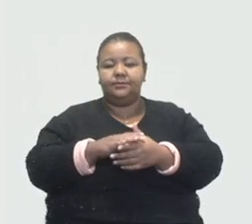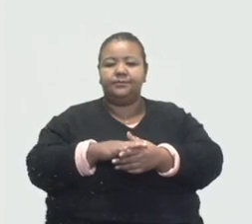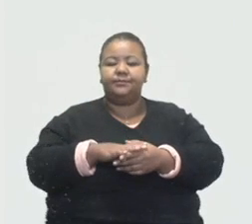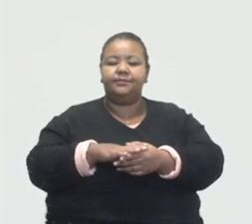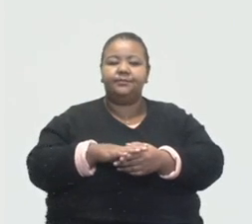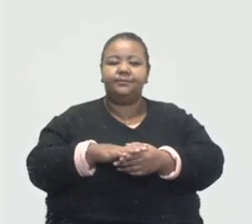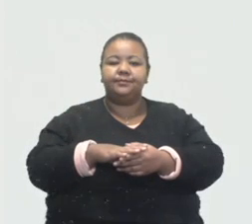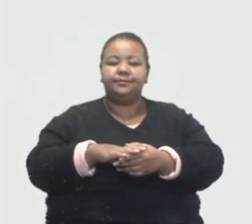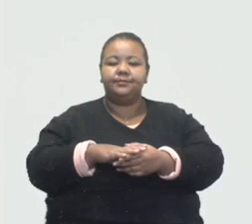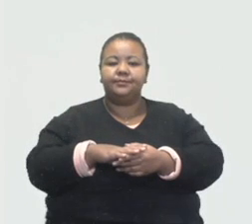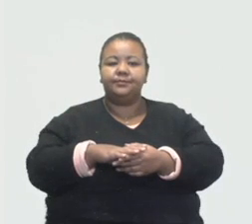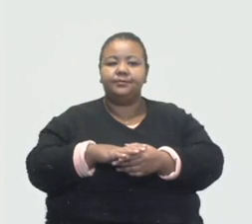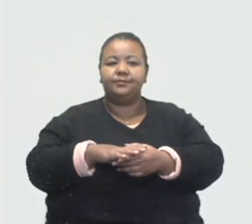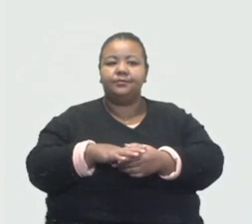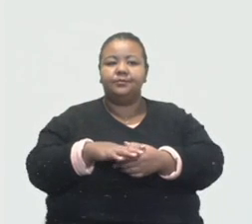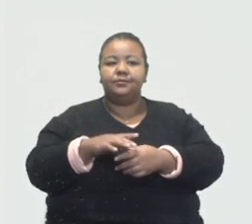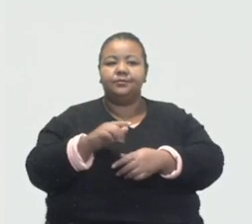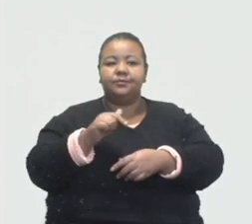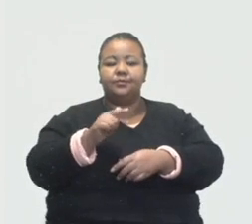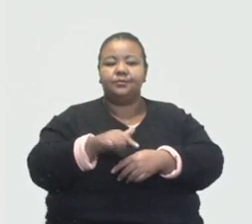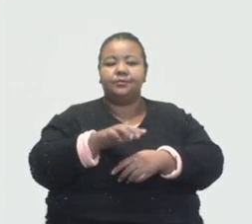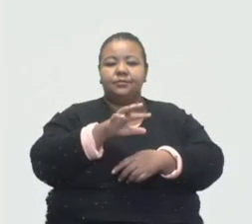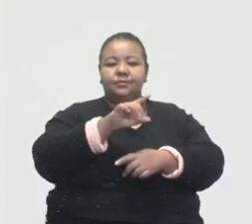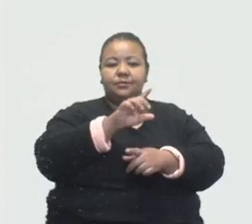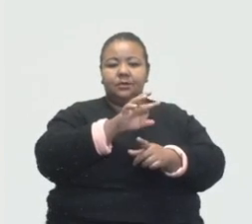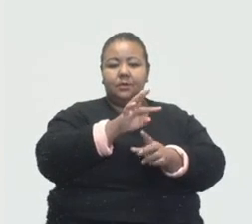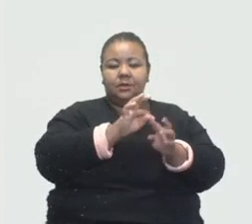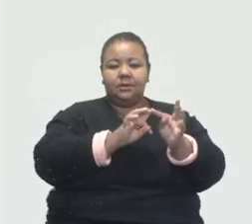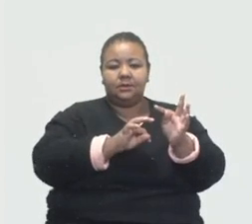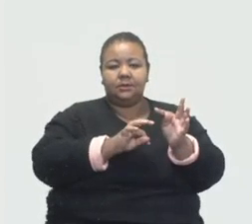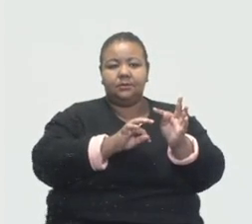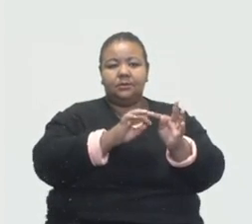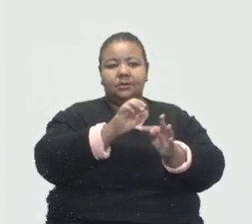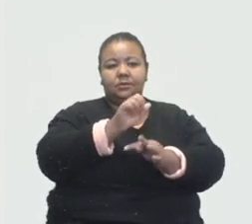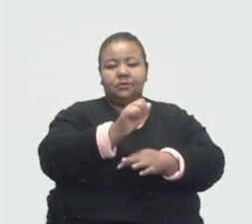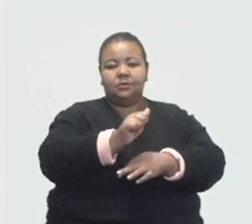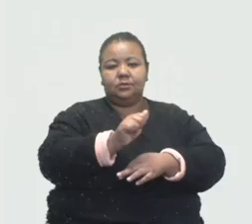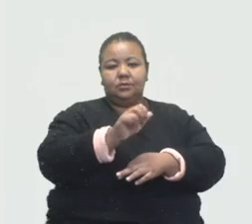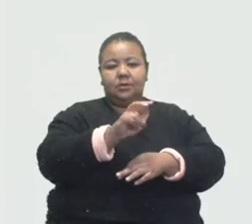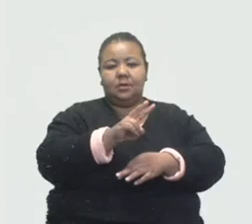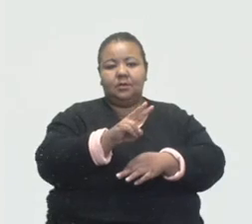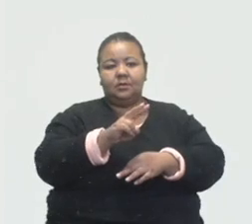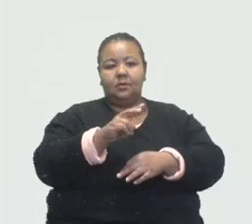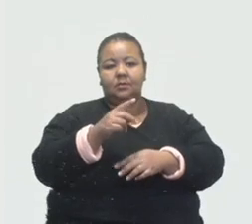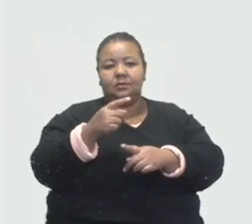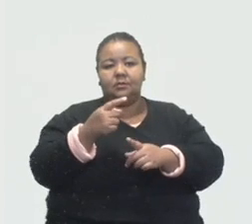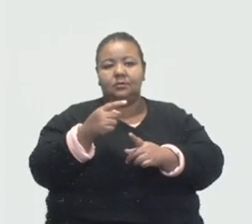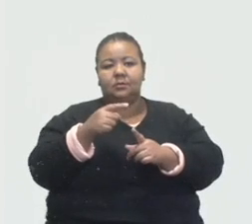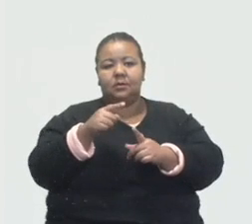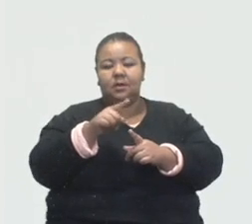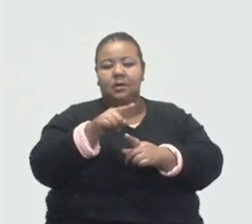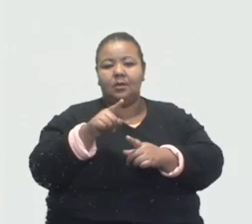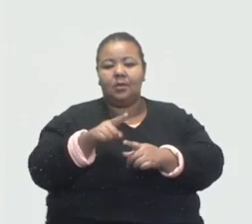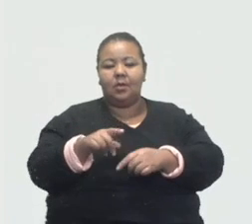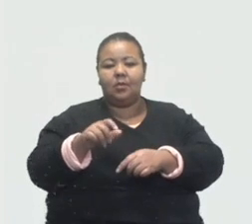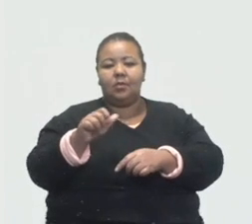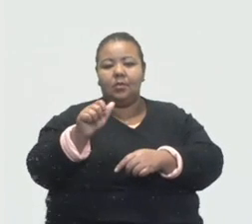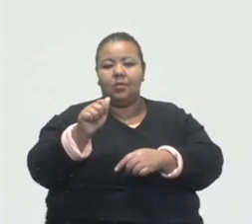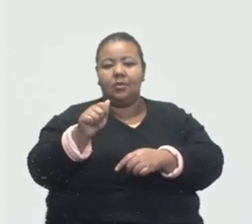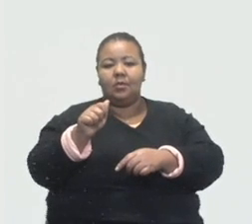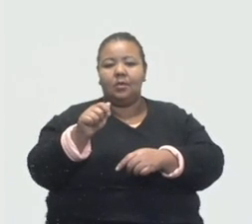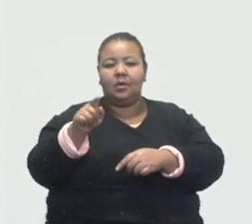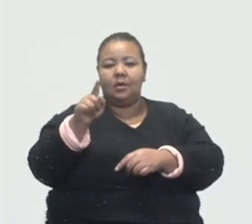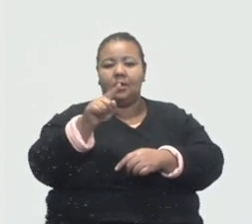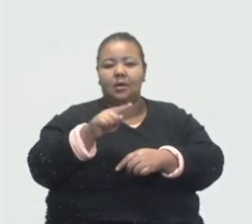transformação de V. E ainda temos que a transformação do escalar alfa vezes o vetor U tem que ser igual